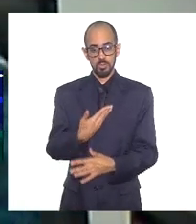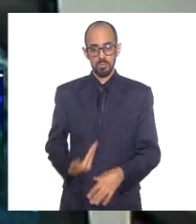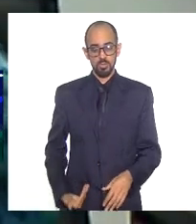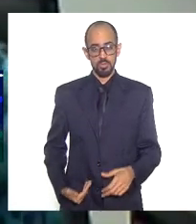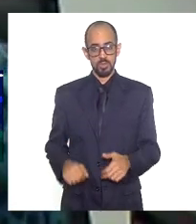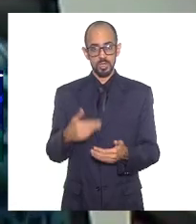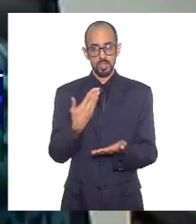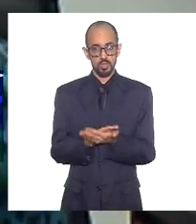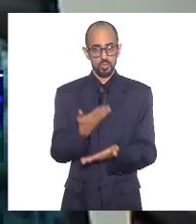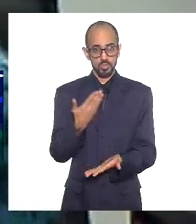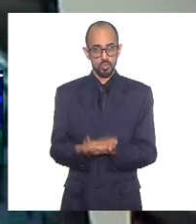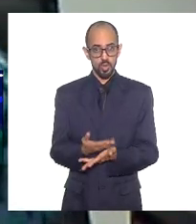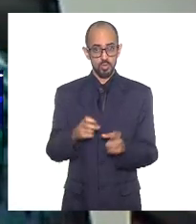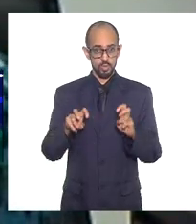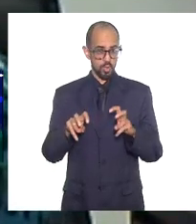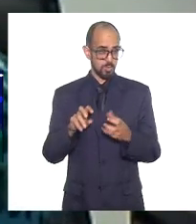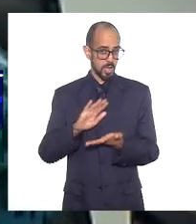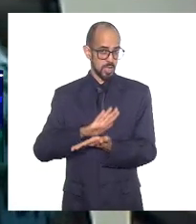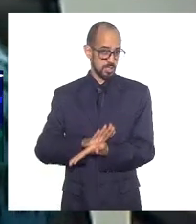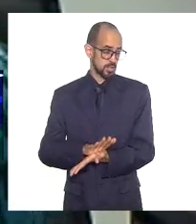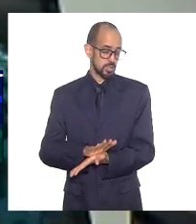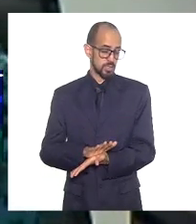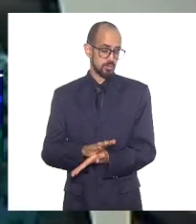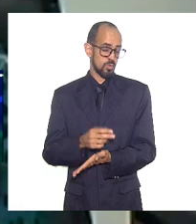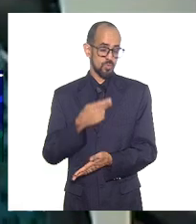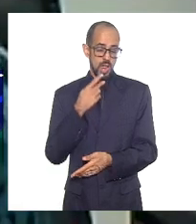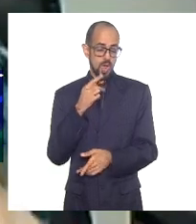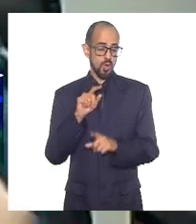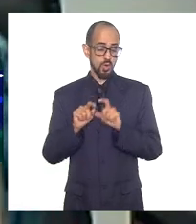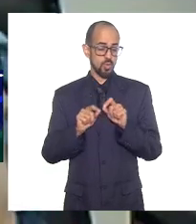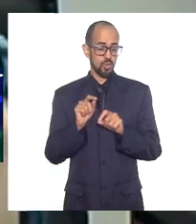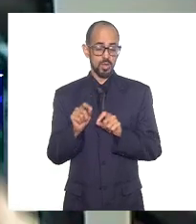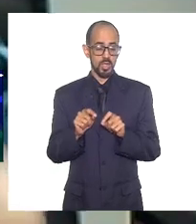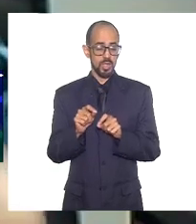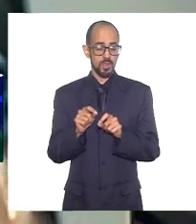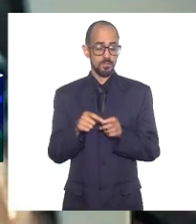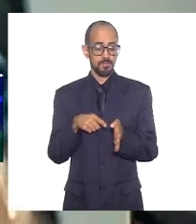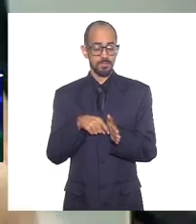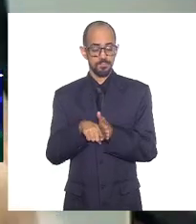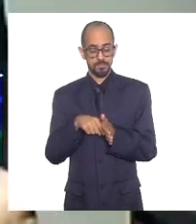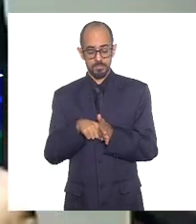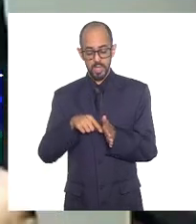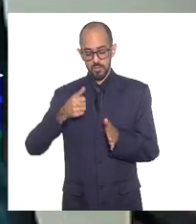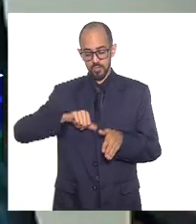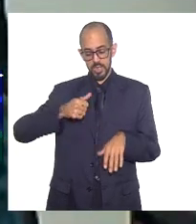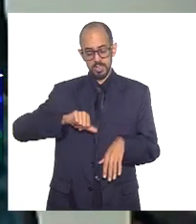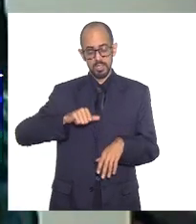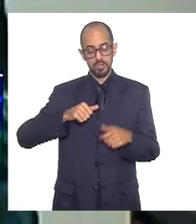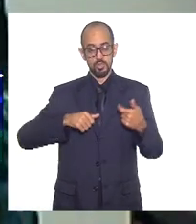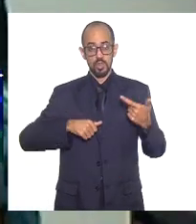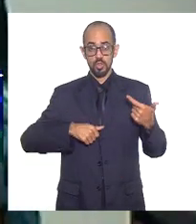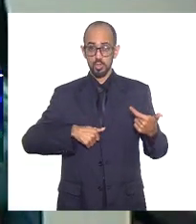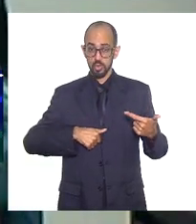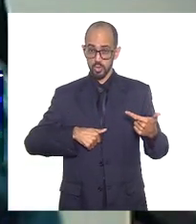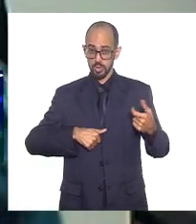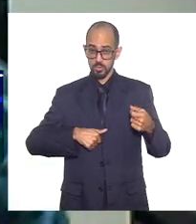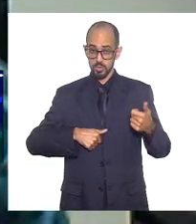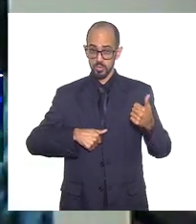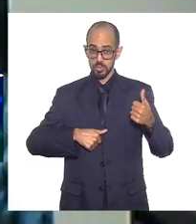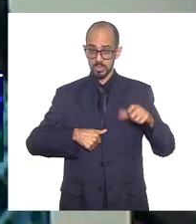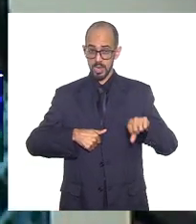sobre racismo, colocou aqui que, examinando apenas o ano de 2019, e o